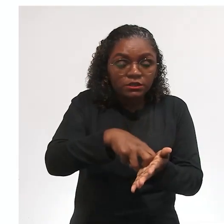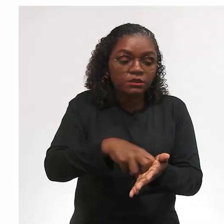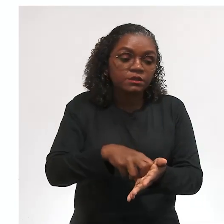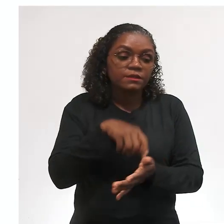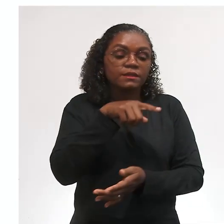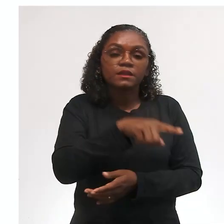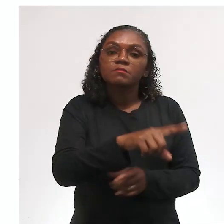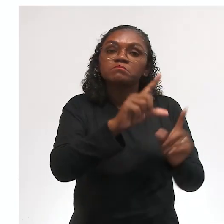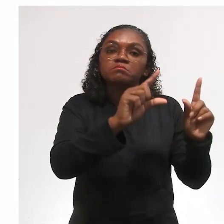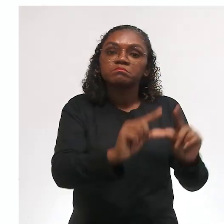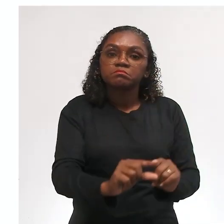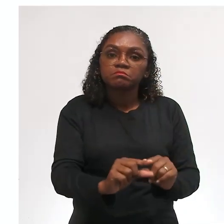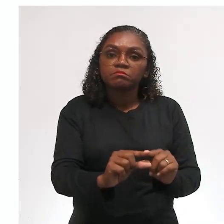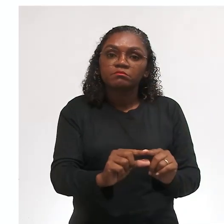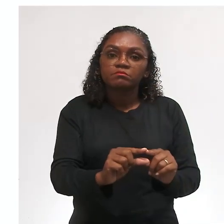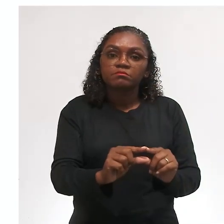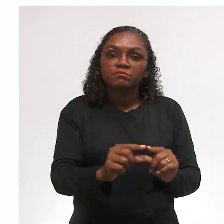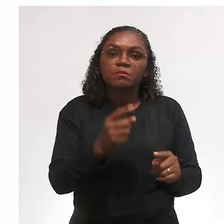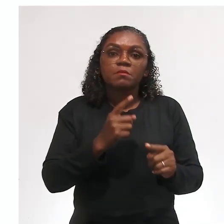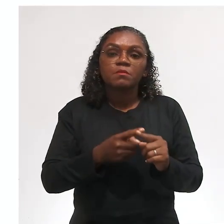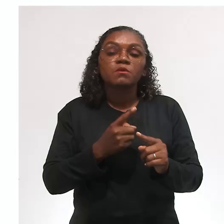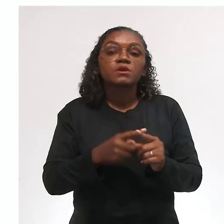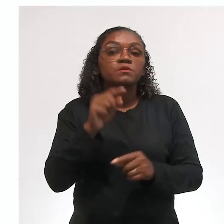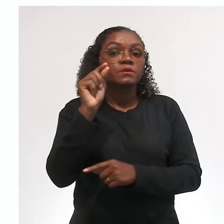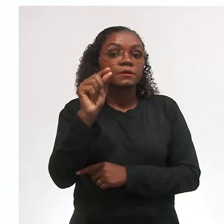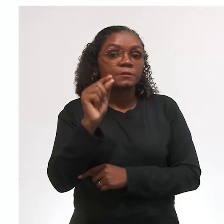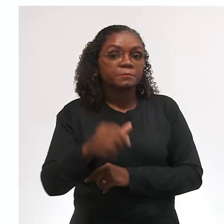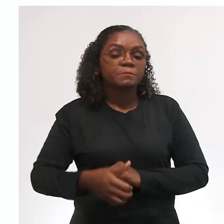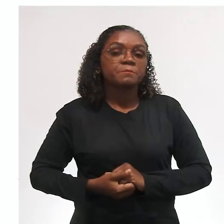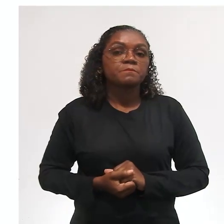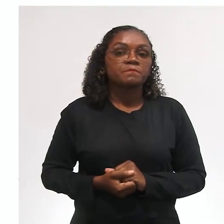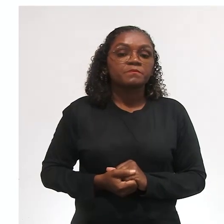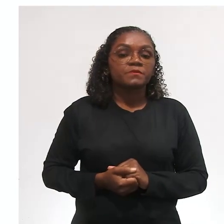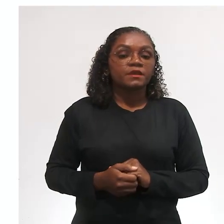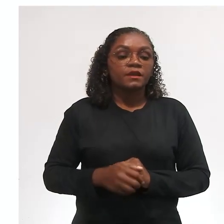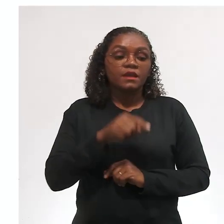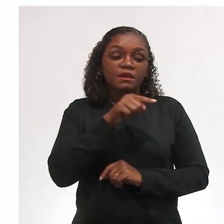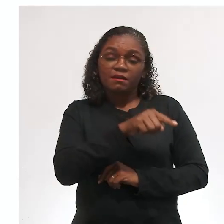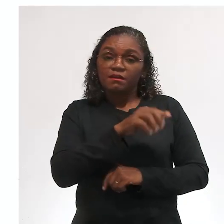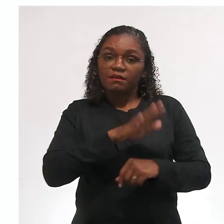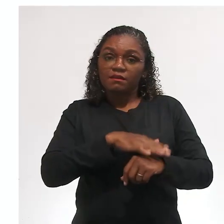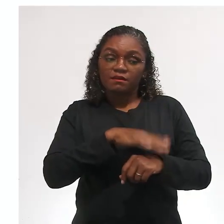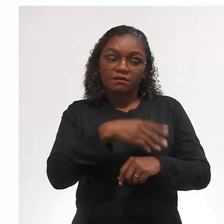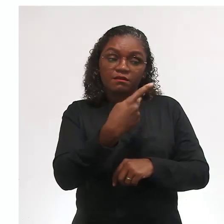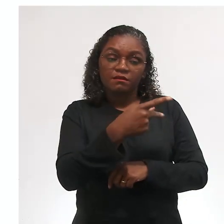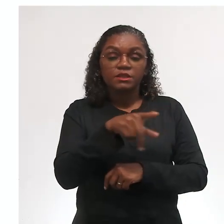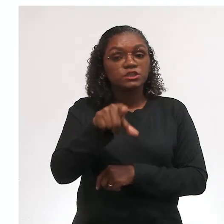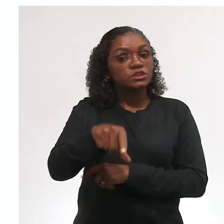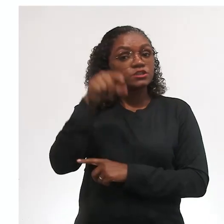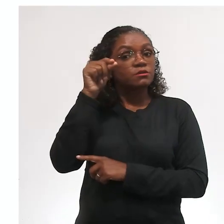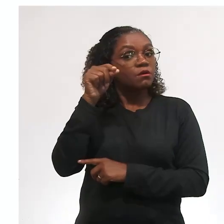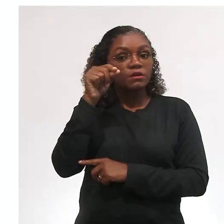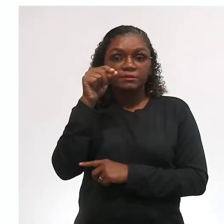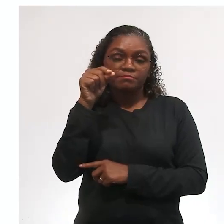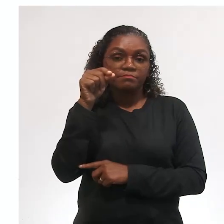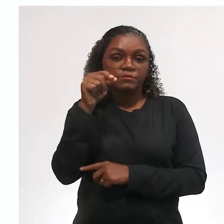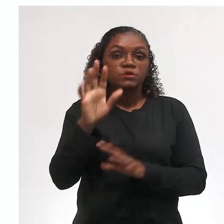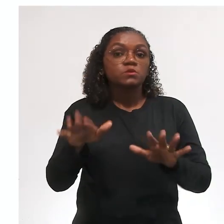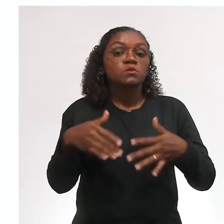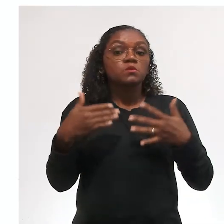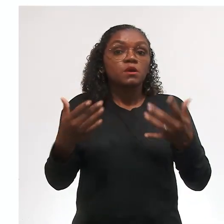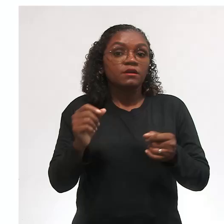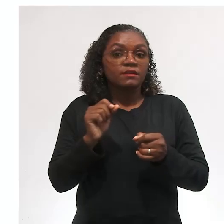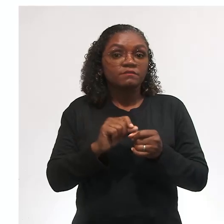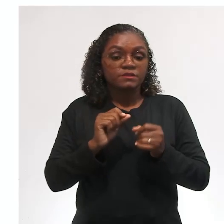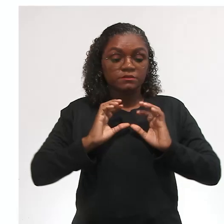é intencional e envolve a escolha do indivíduo em agir de determinada forma